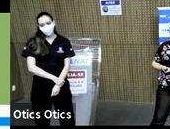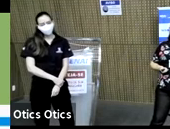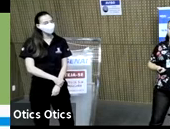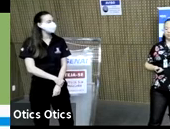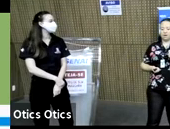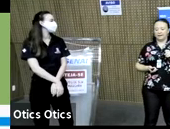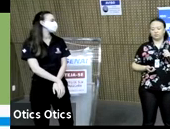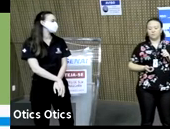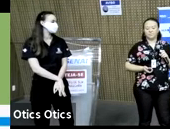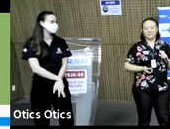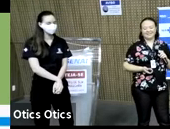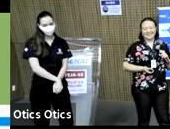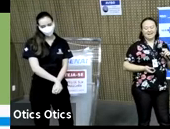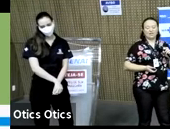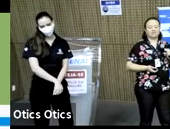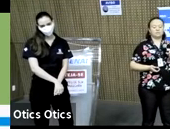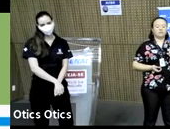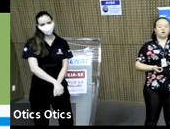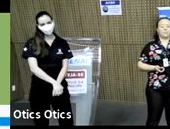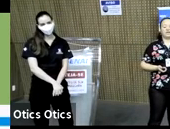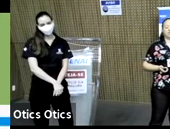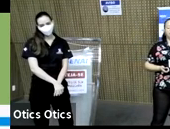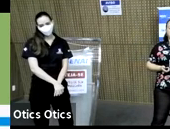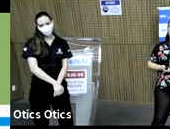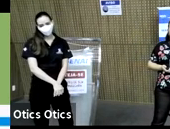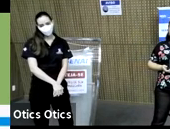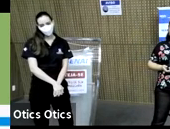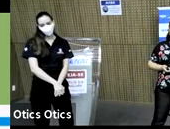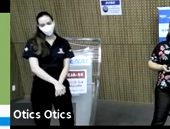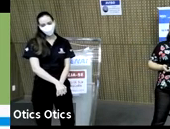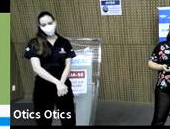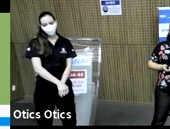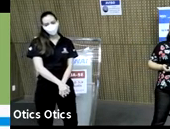No nosso quadro, nós temos atualmente